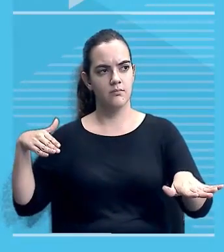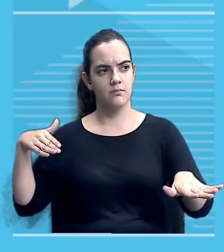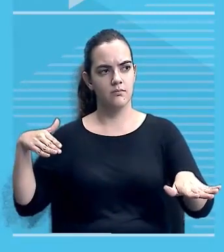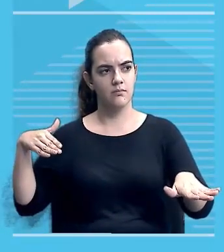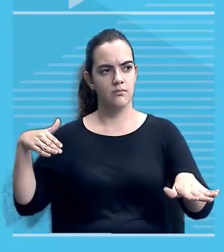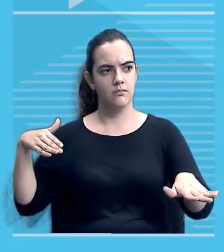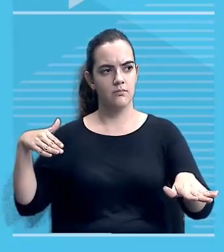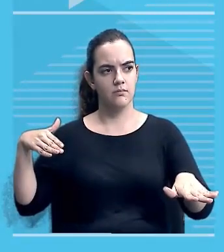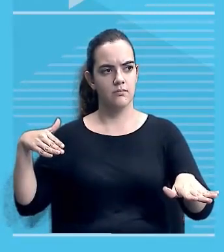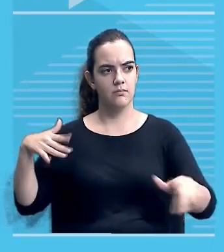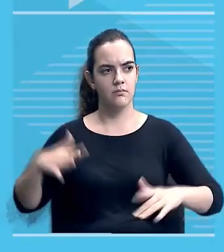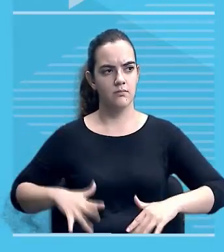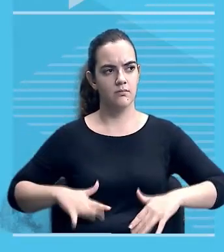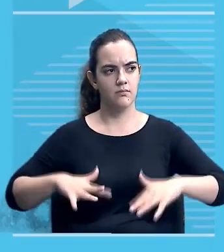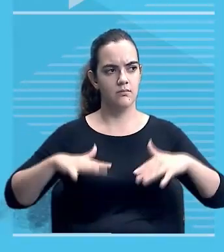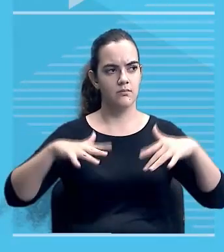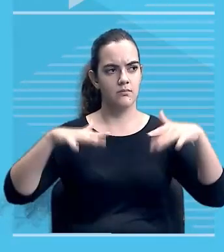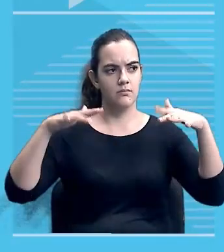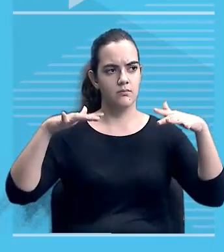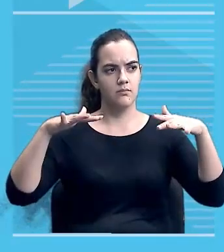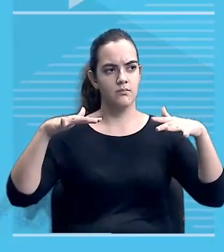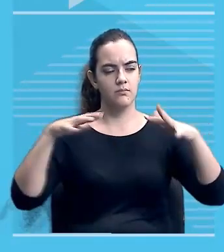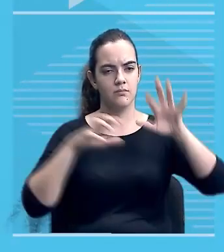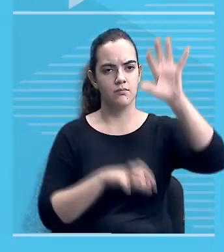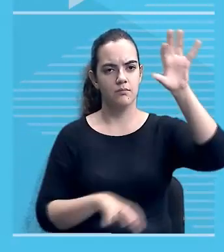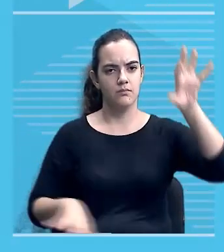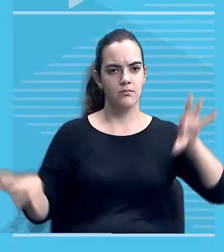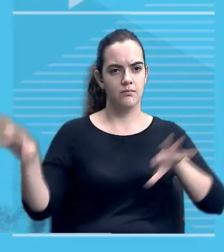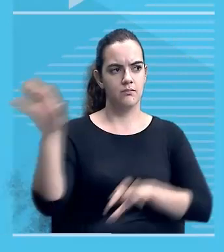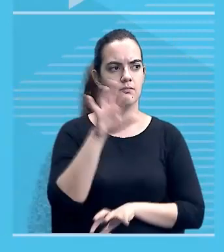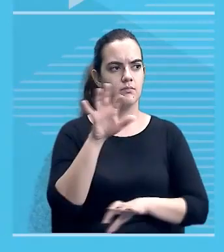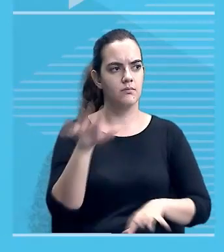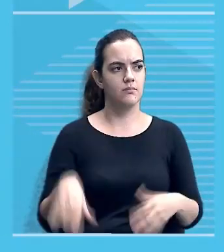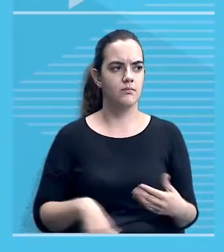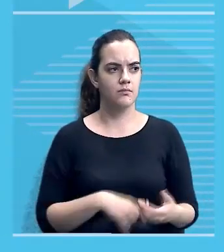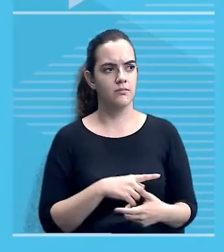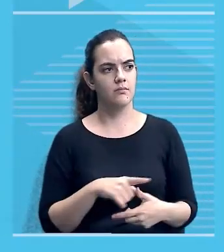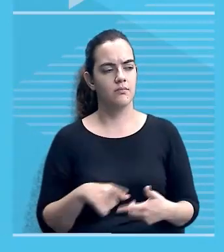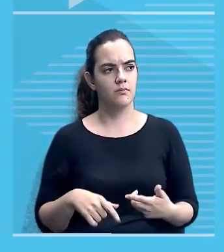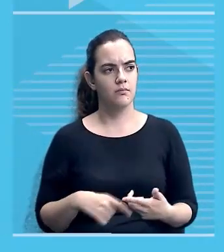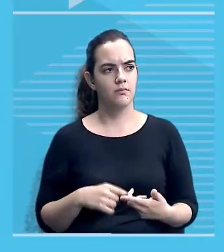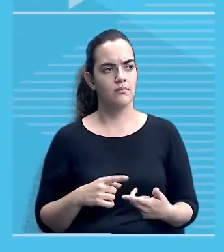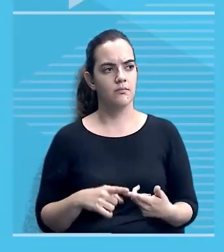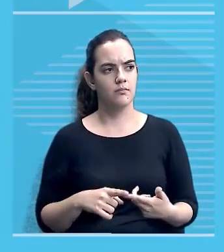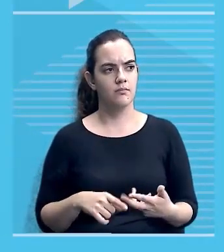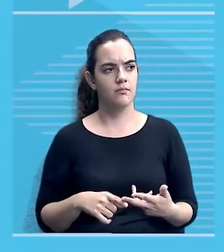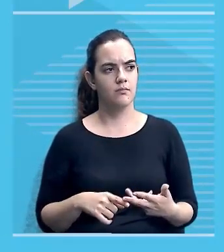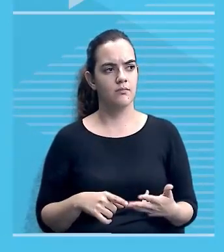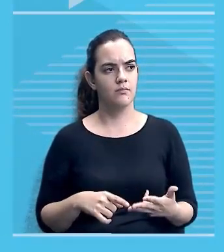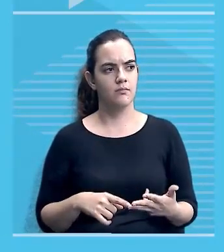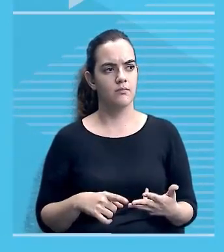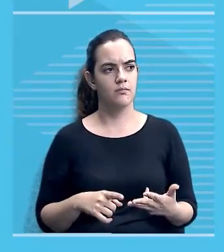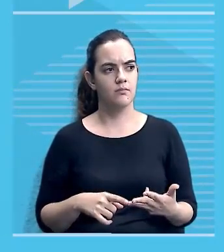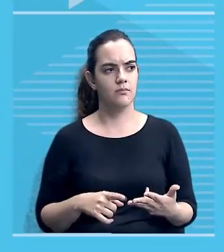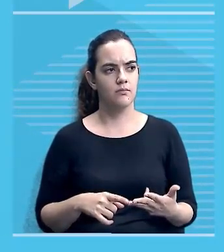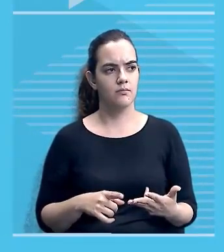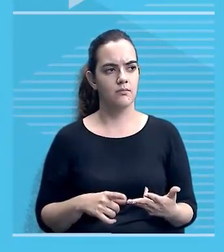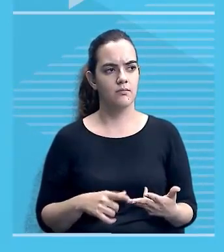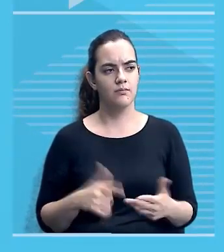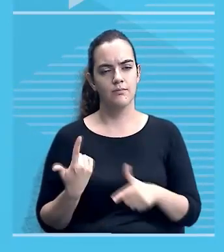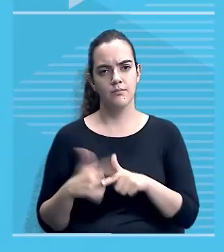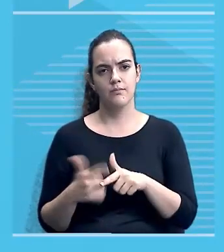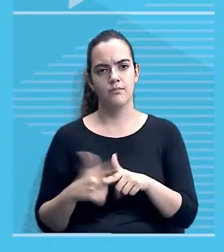enchentes urbanas ilhas de calor letra e crise ecológica ilha de calor